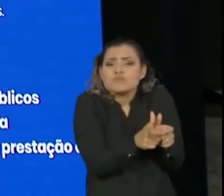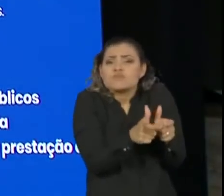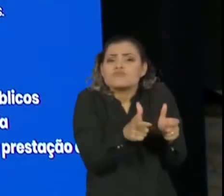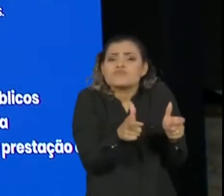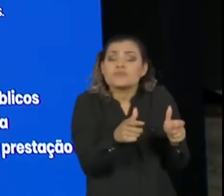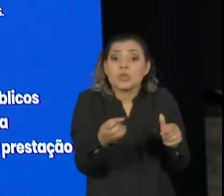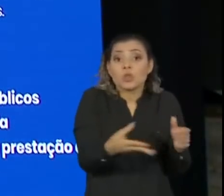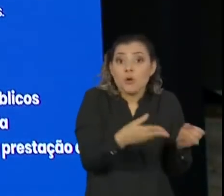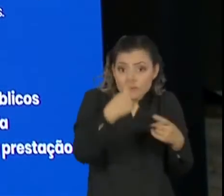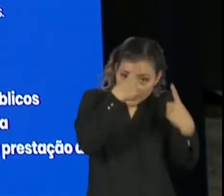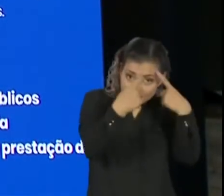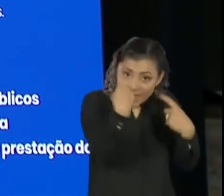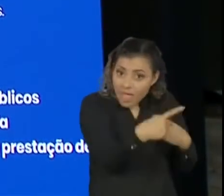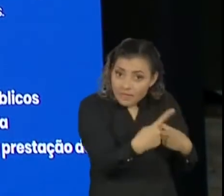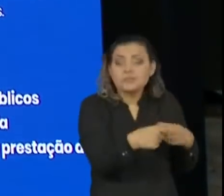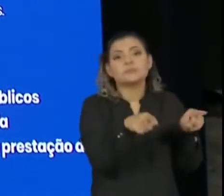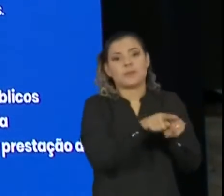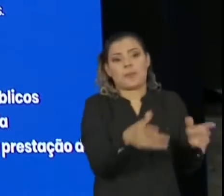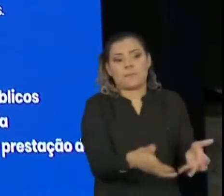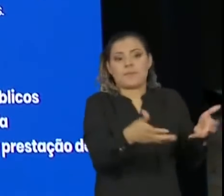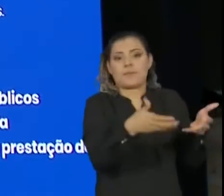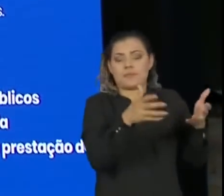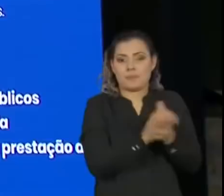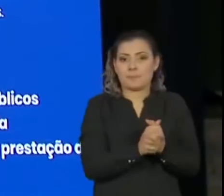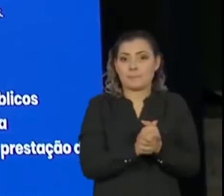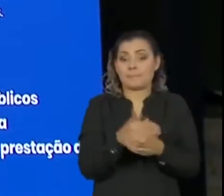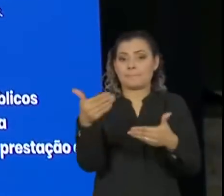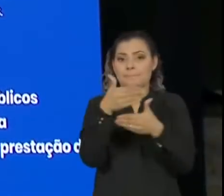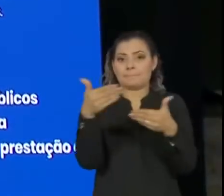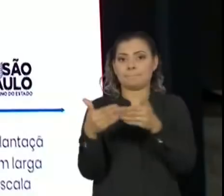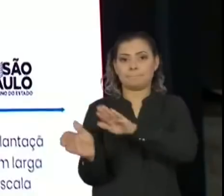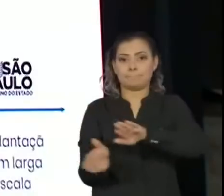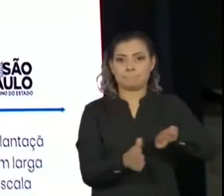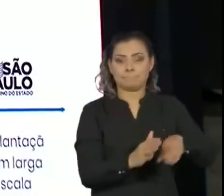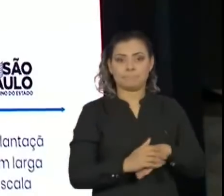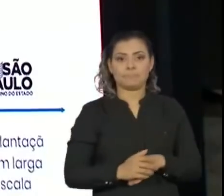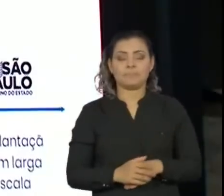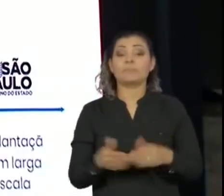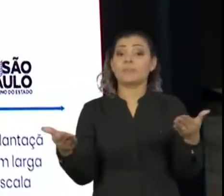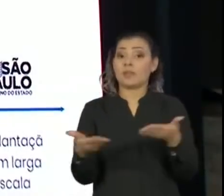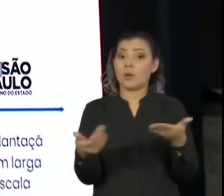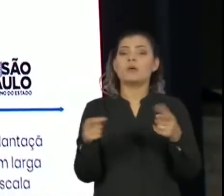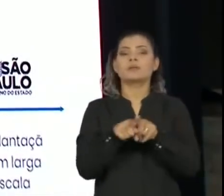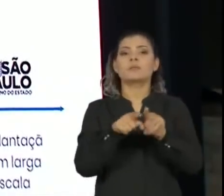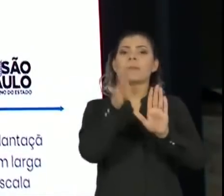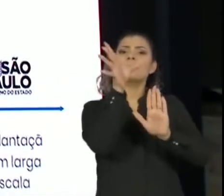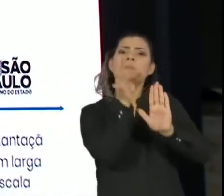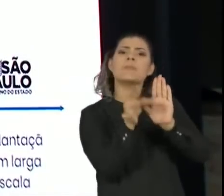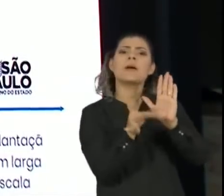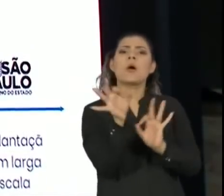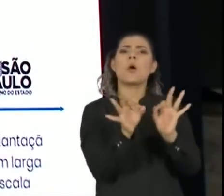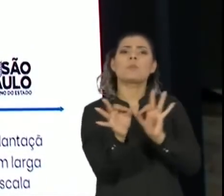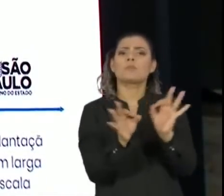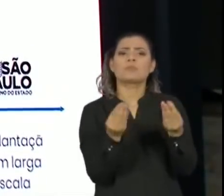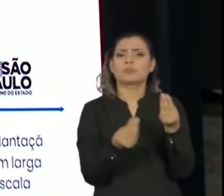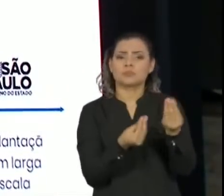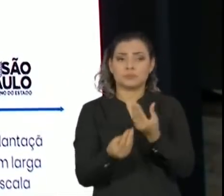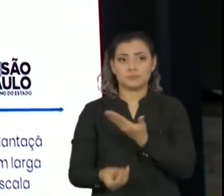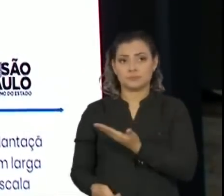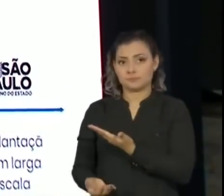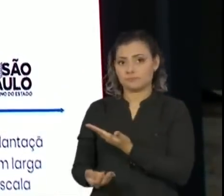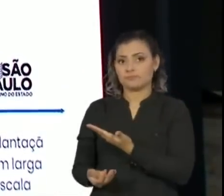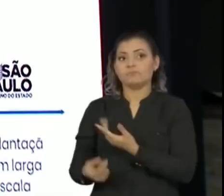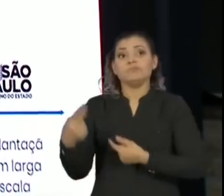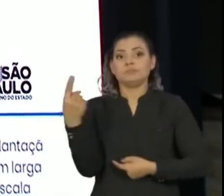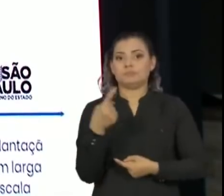empresas inovadoras em geral. Na próxima página, a gente tem uma descrição de como o programa funciona. Como eu disse, essa é